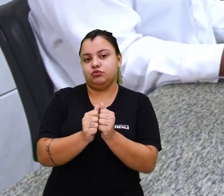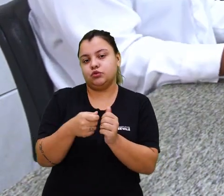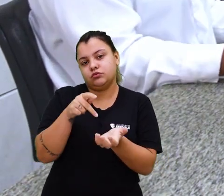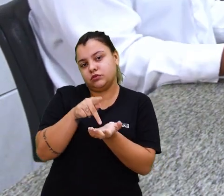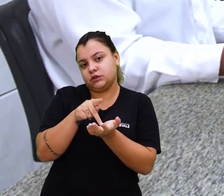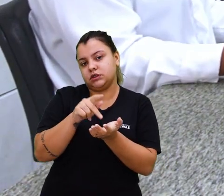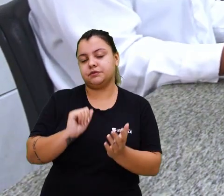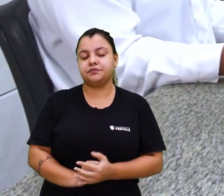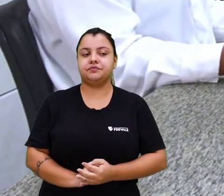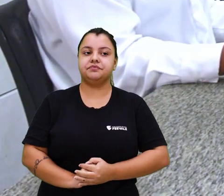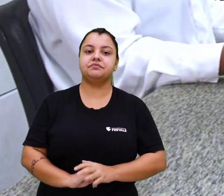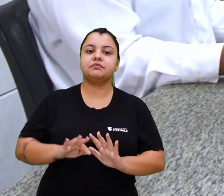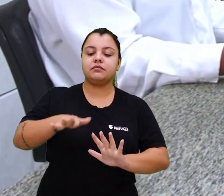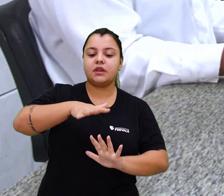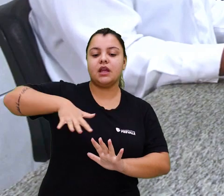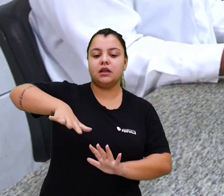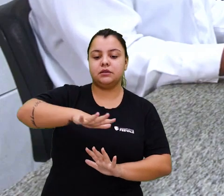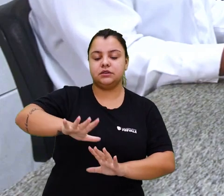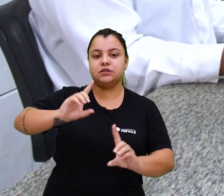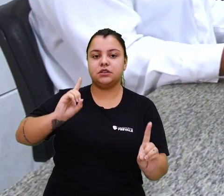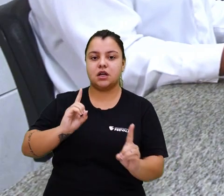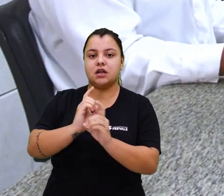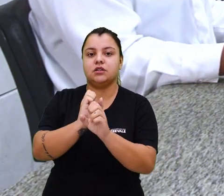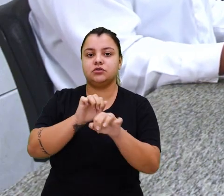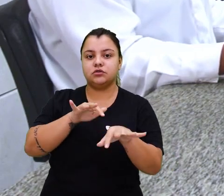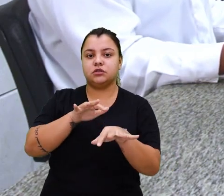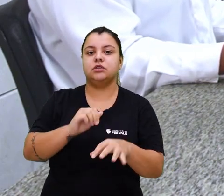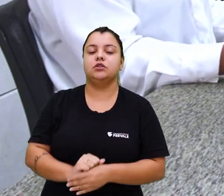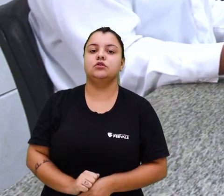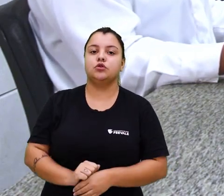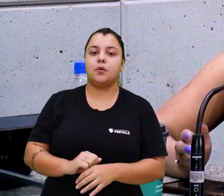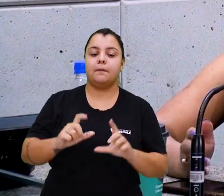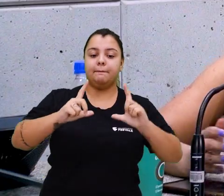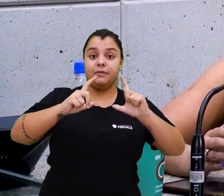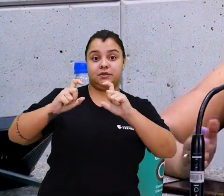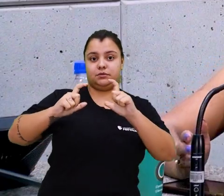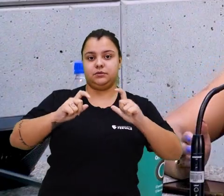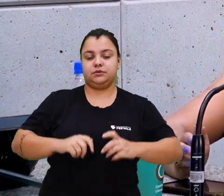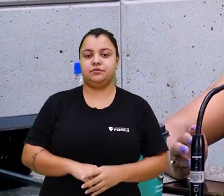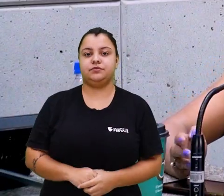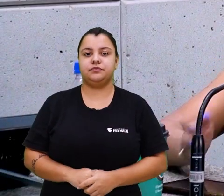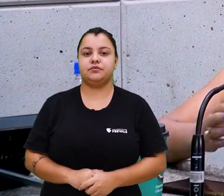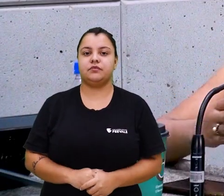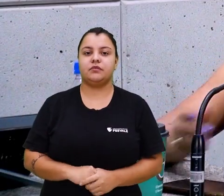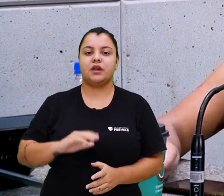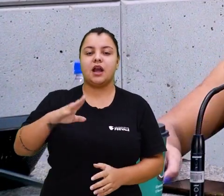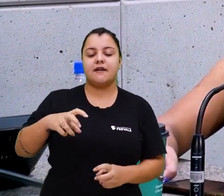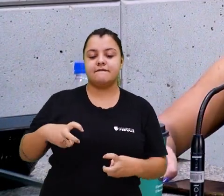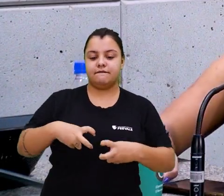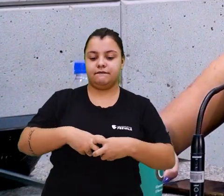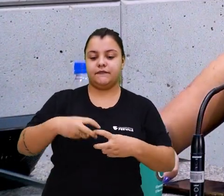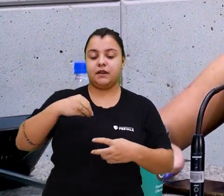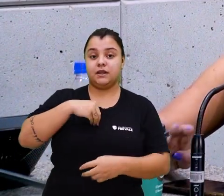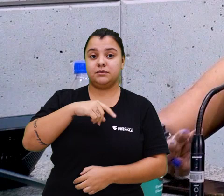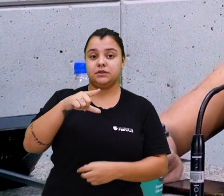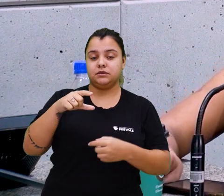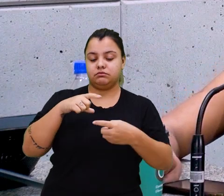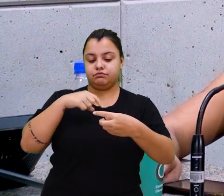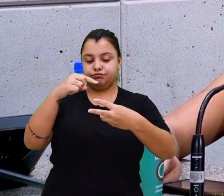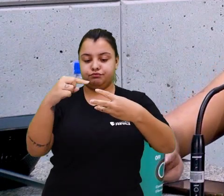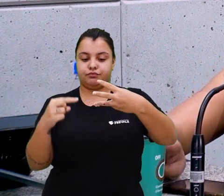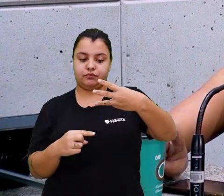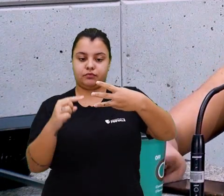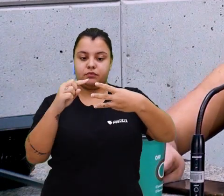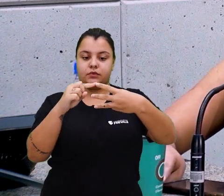juntos é a parte de diagnóstico por imagem Ah então tem na verdade a física médica tem três áreas a medicina